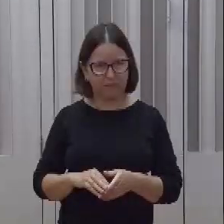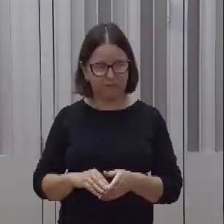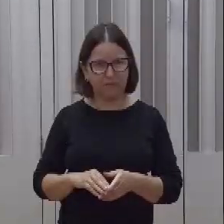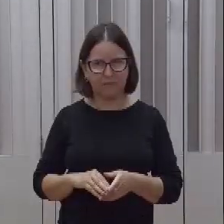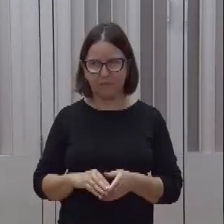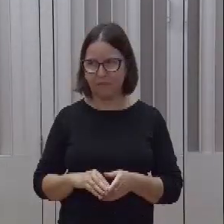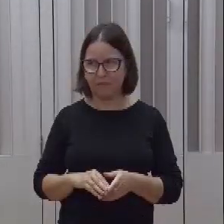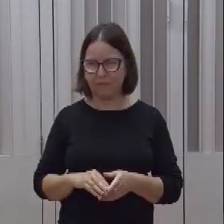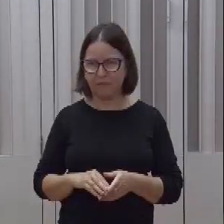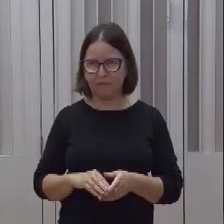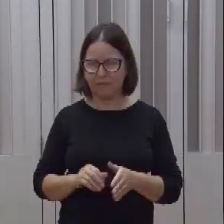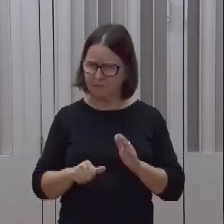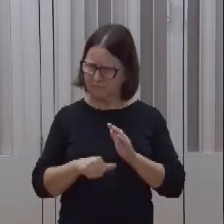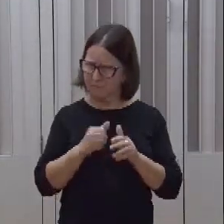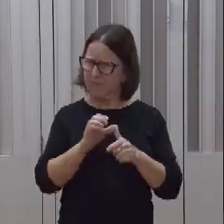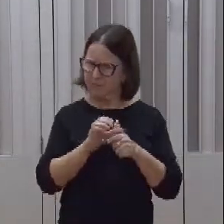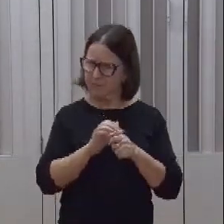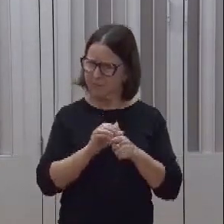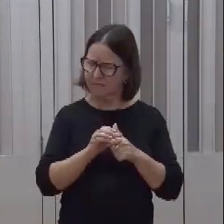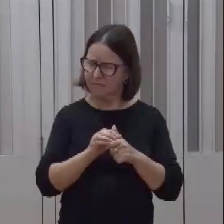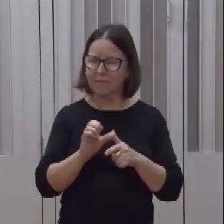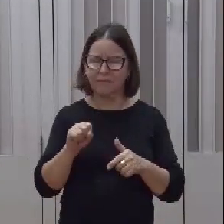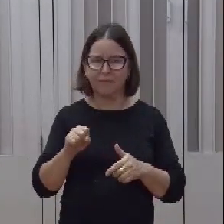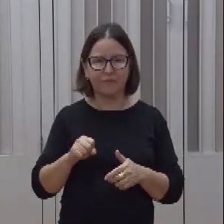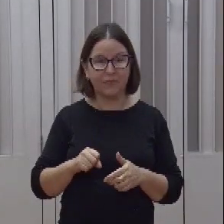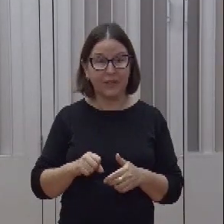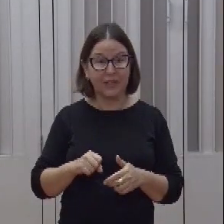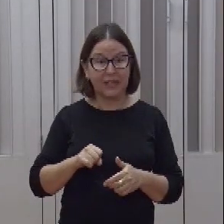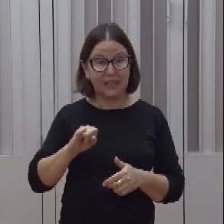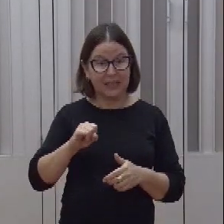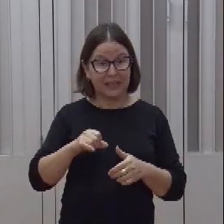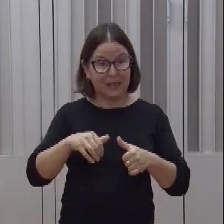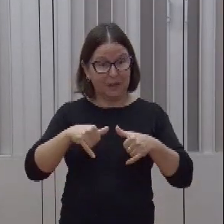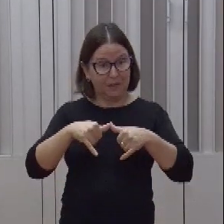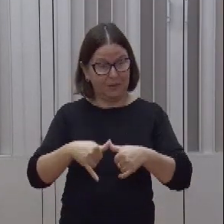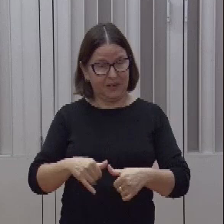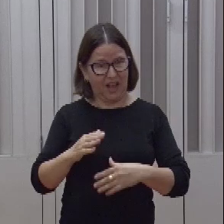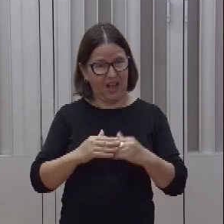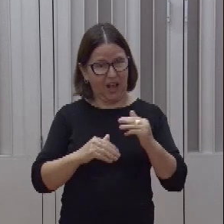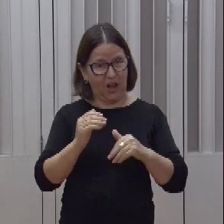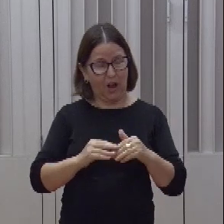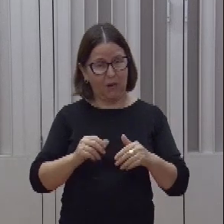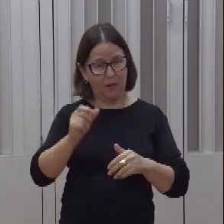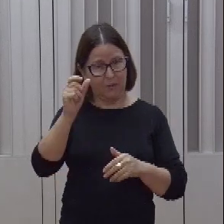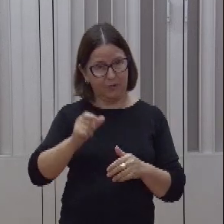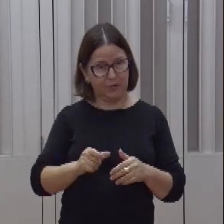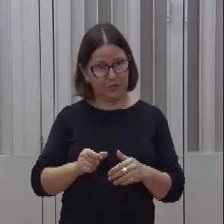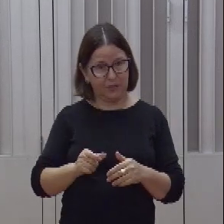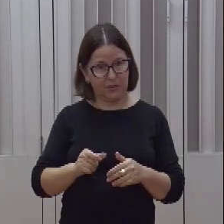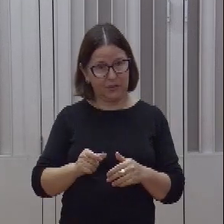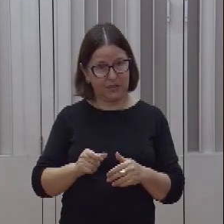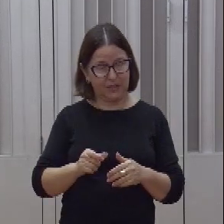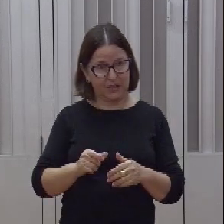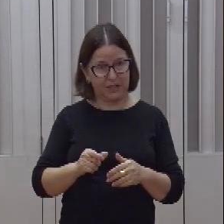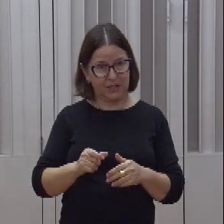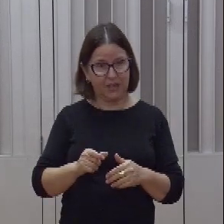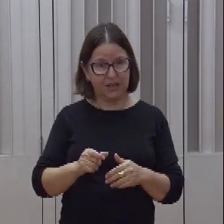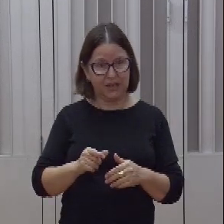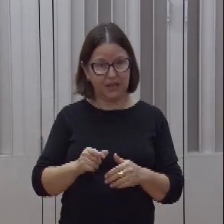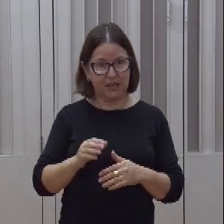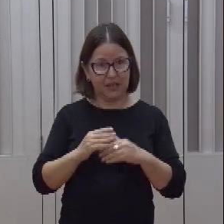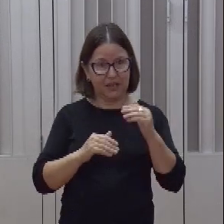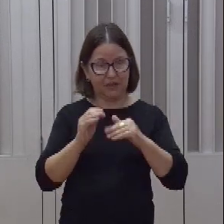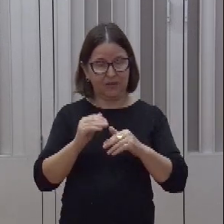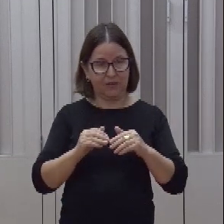É esse? Sim. Tá bom. Se permanecer a obra de alguém que sobre o fundamento edificou, esse